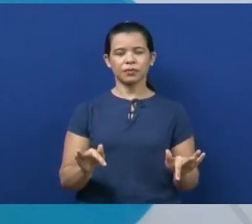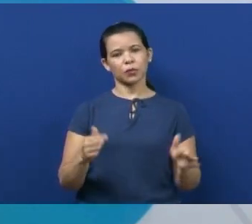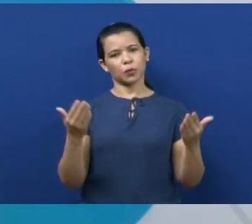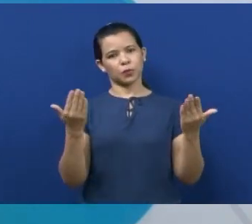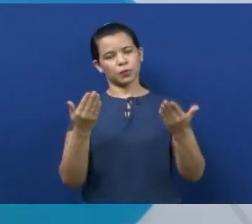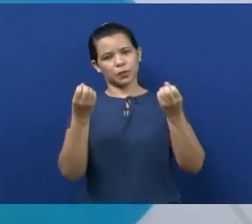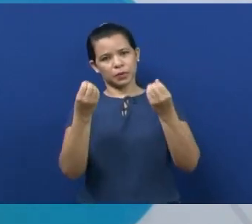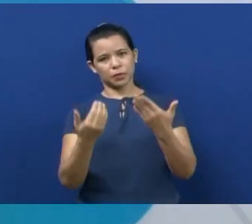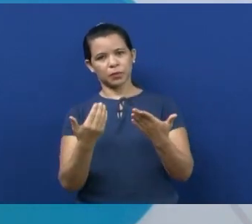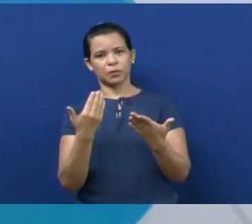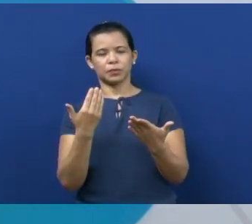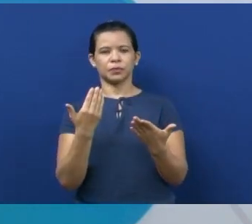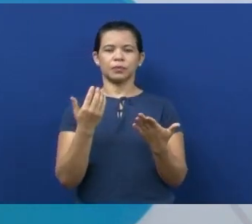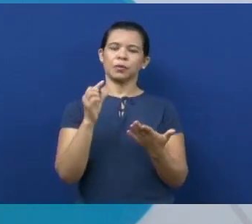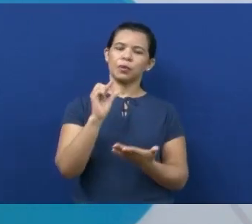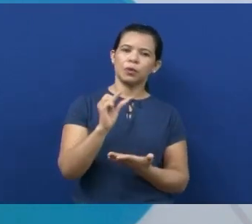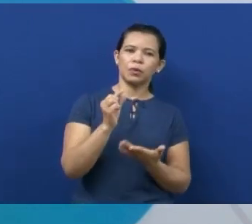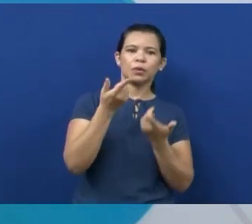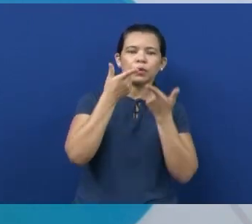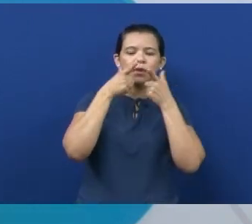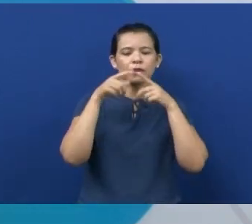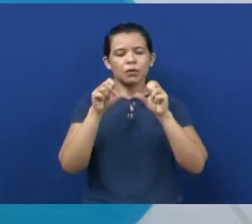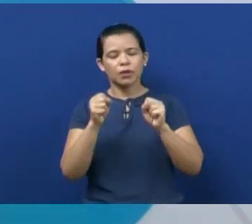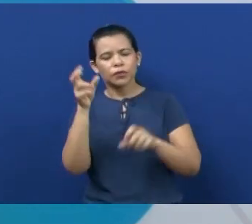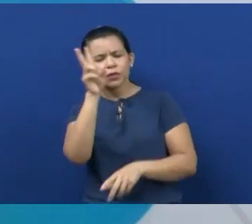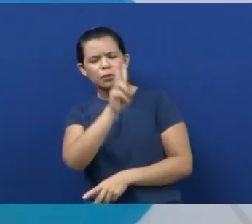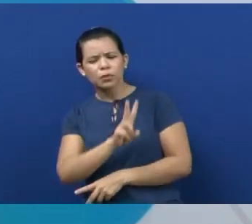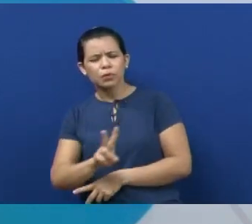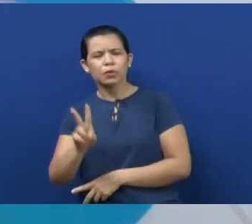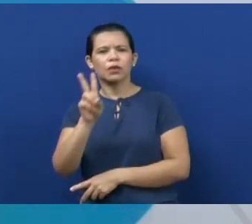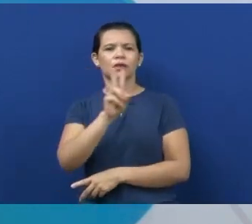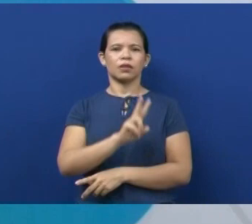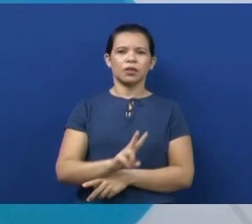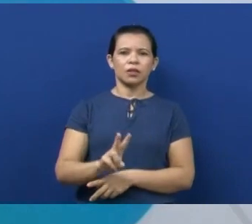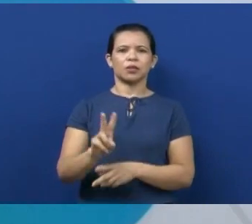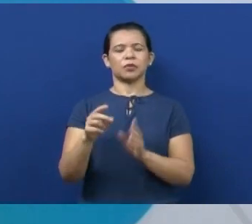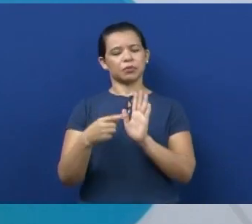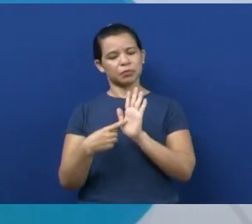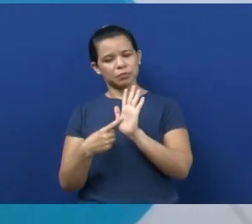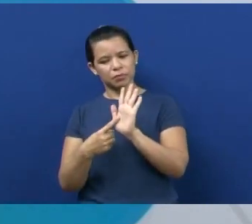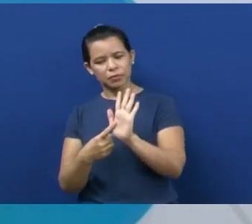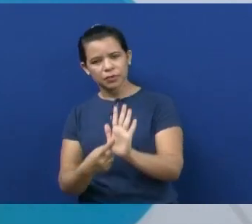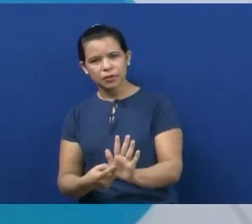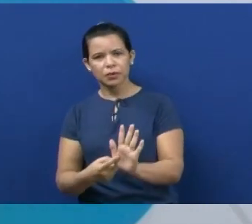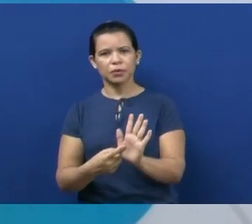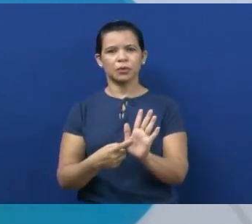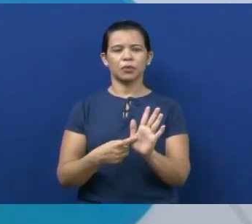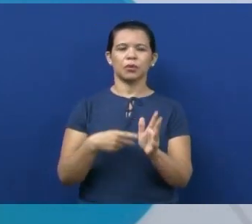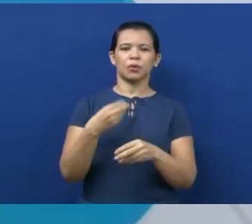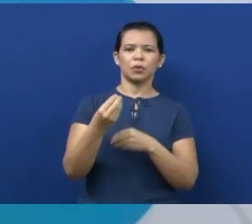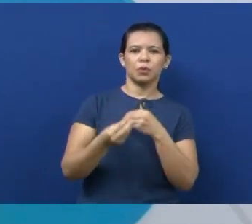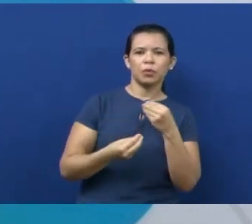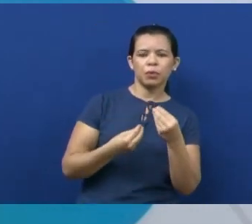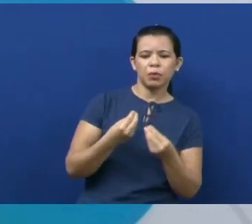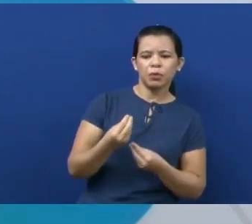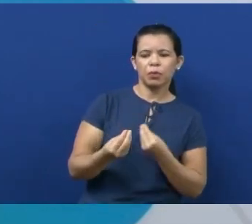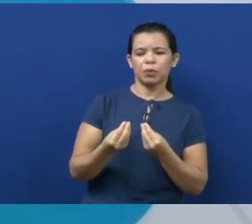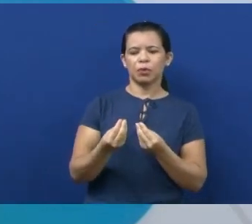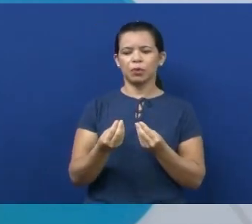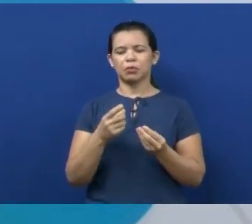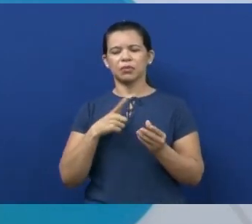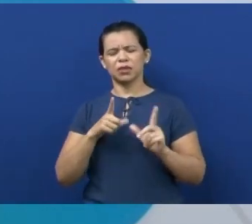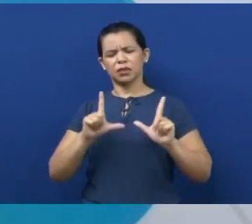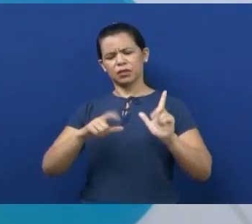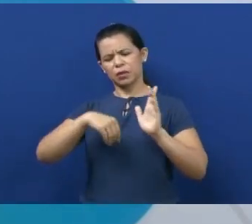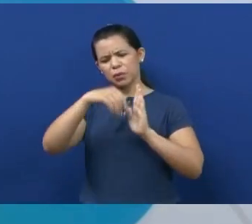um pouco sobre os elementos da linguagem visual, falamos um pouco mostramos para vocês como eles estão colocados dentro de cada obra